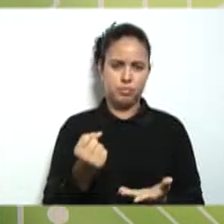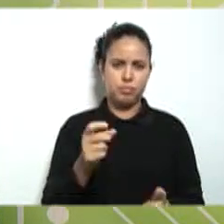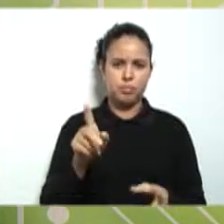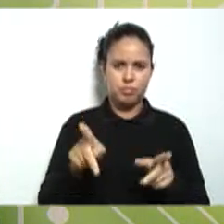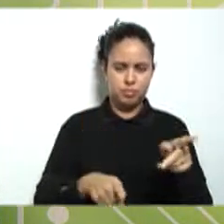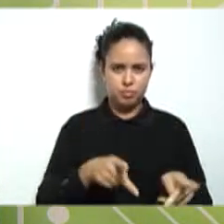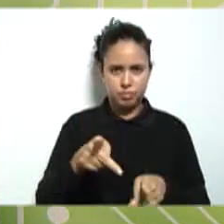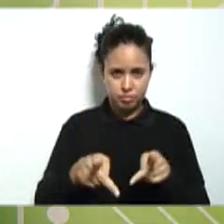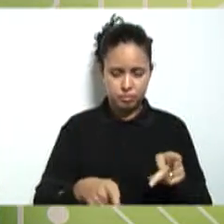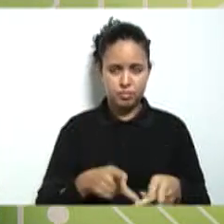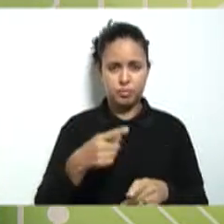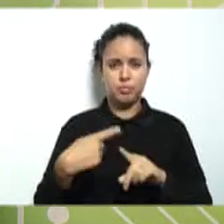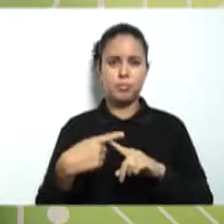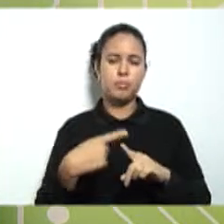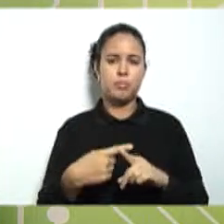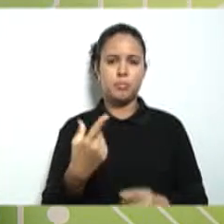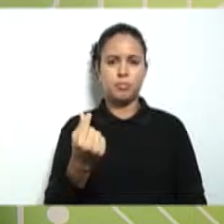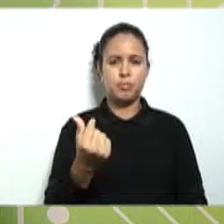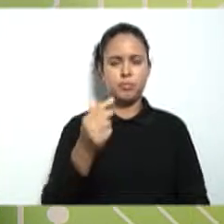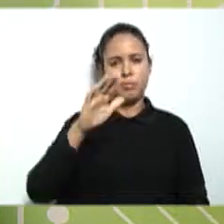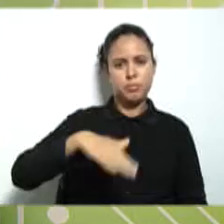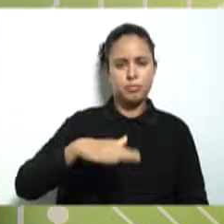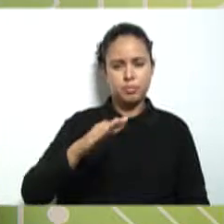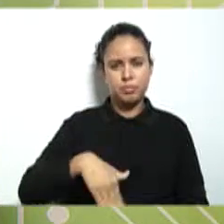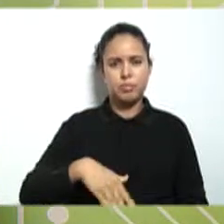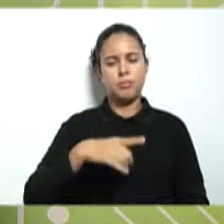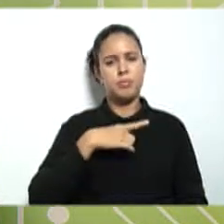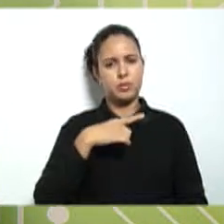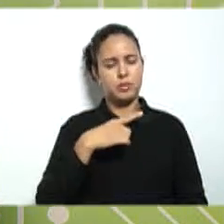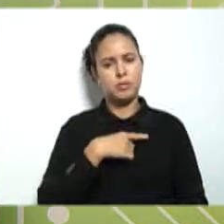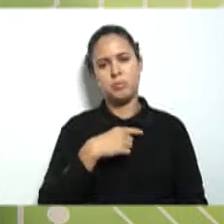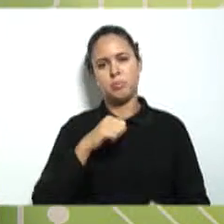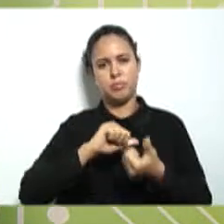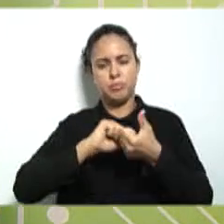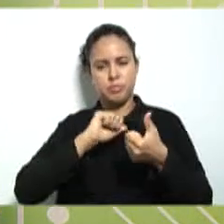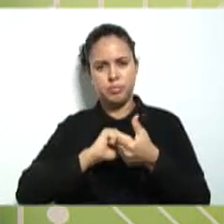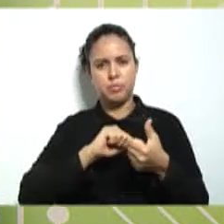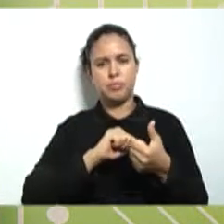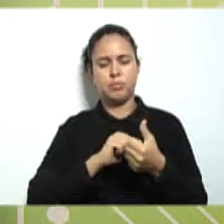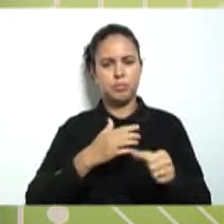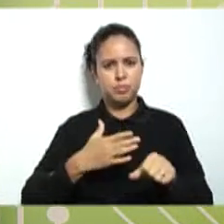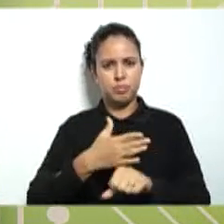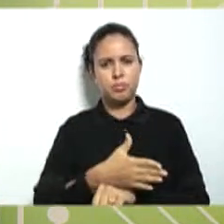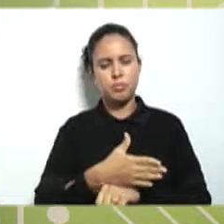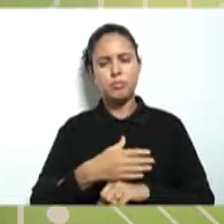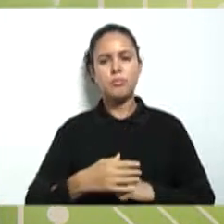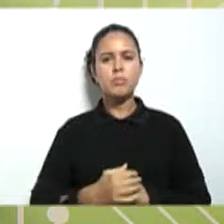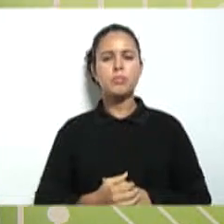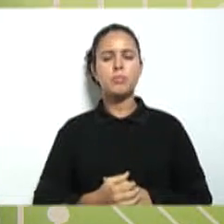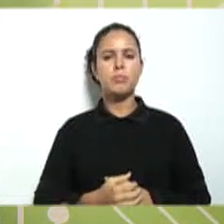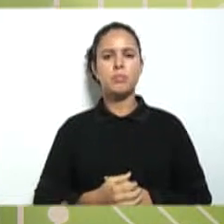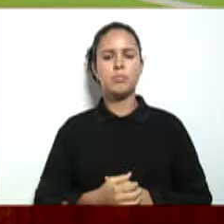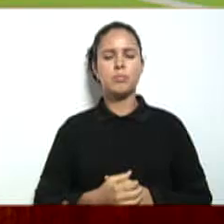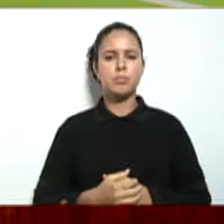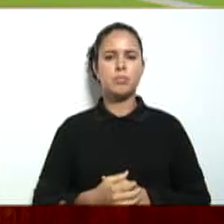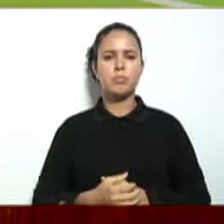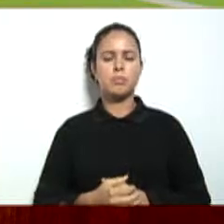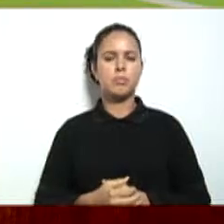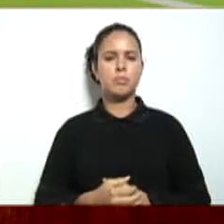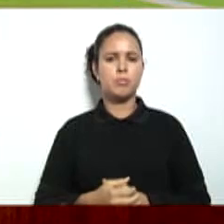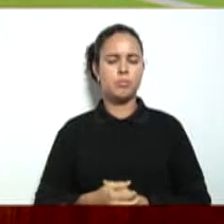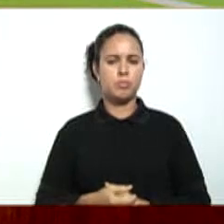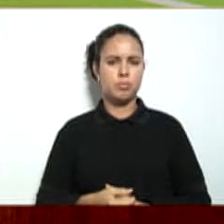positivo para a população que conhece aí um plano de saúde de qualidade por um preço mais acessível. E ainda